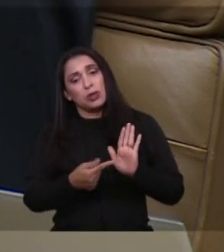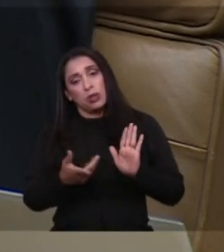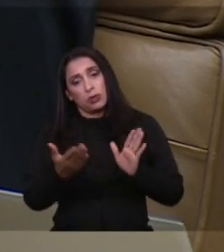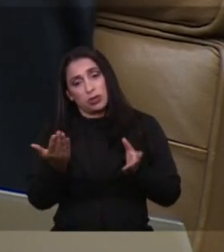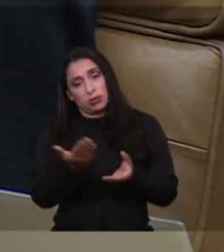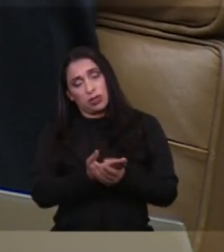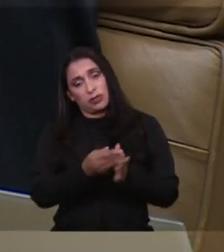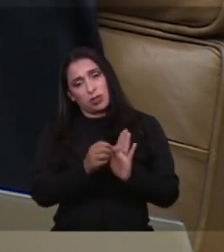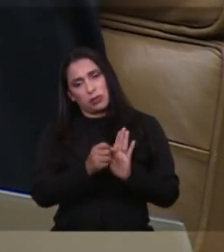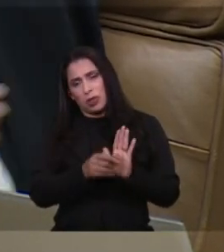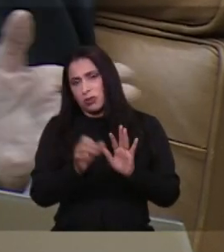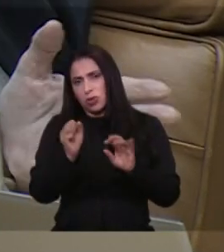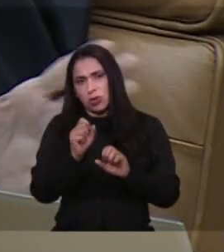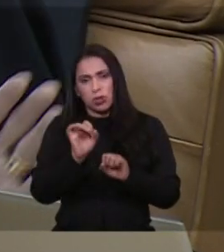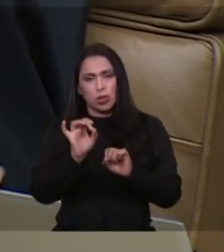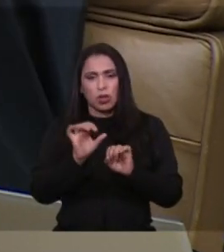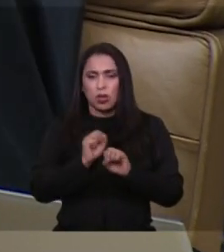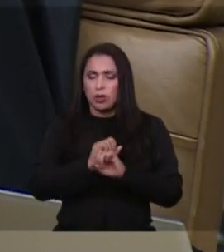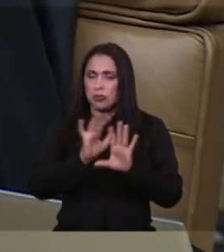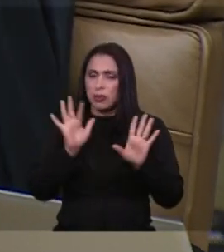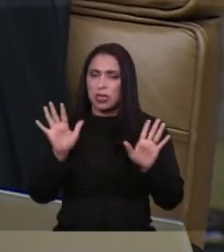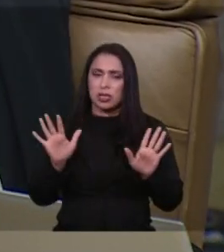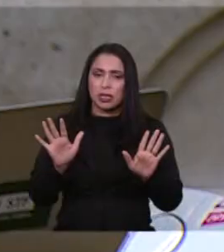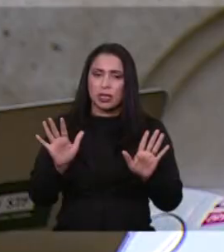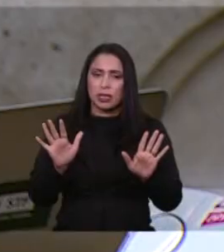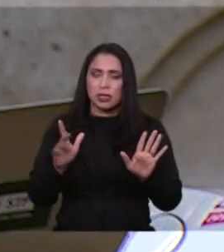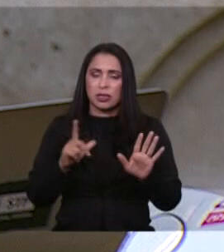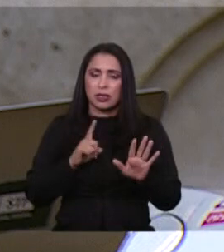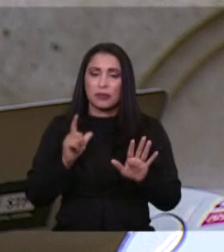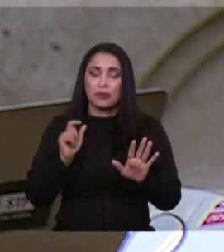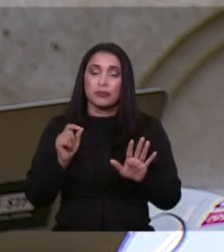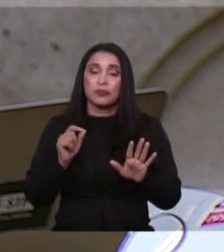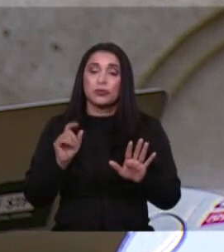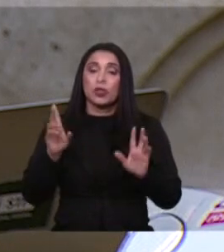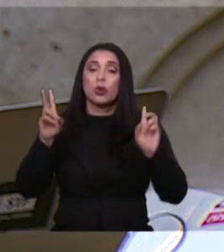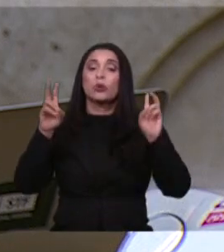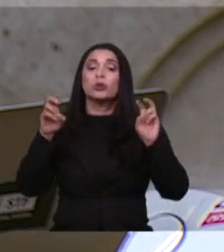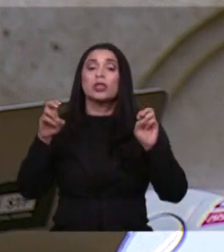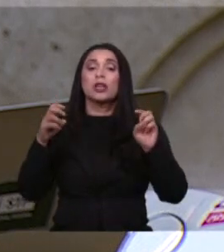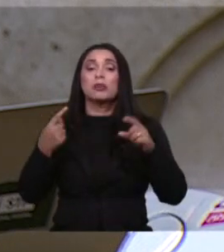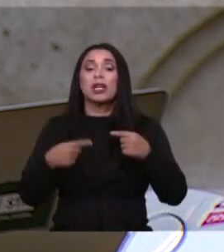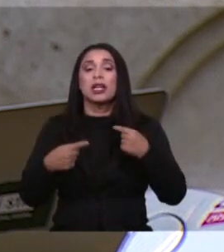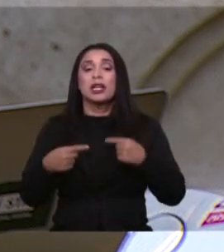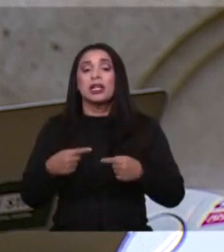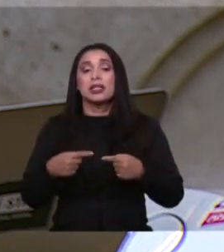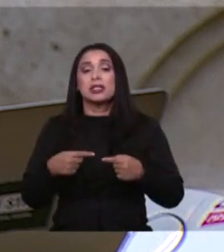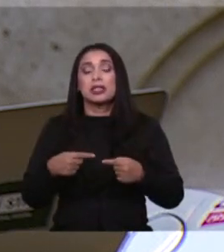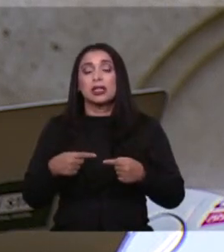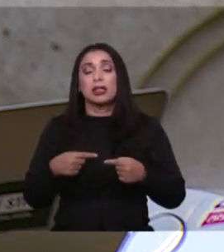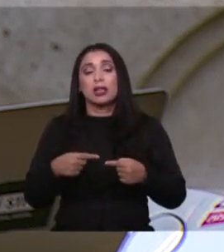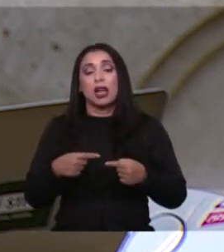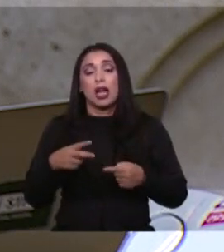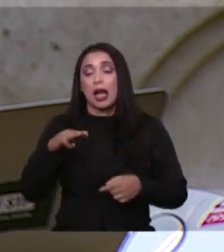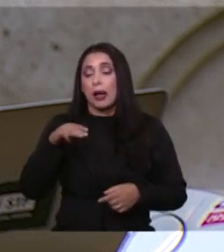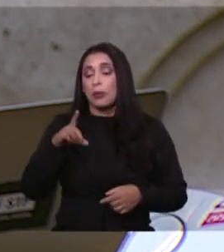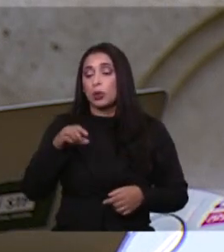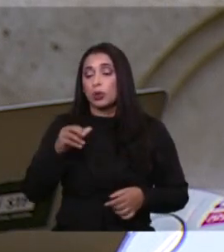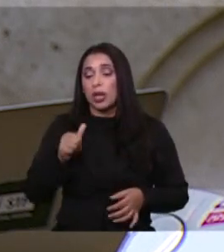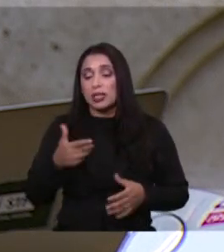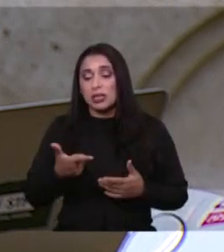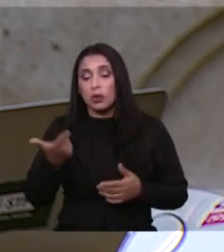embargos. Apenas para esclarecer... Eu acho que o que nós estamos discutindo aqui é se nós queremos reabrir a questão da modulação.